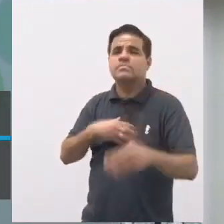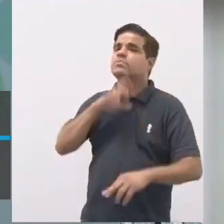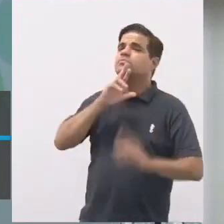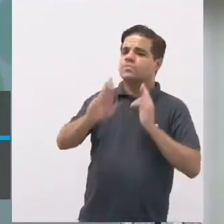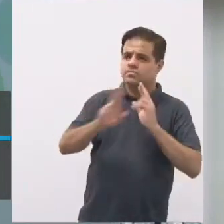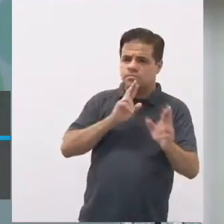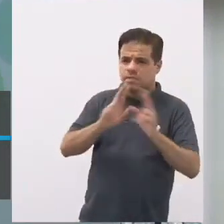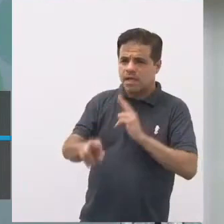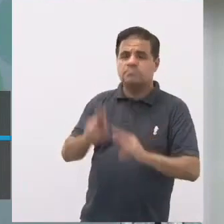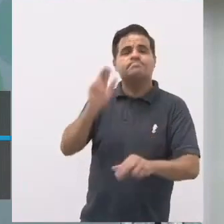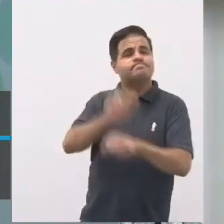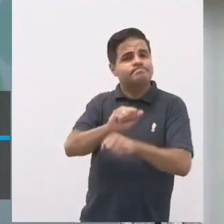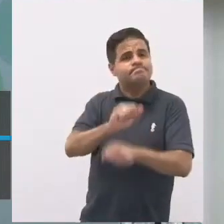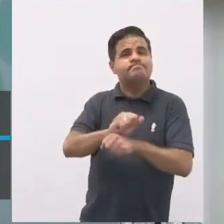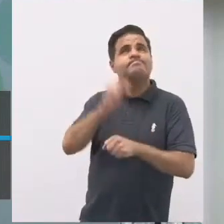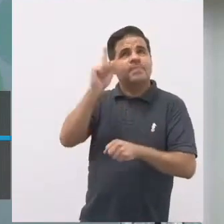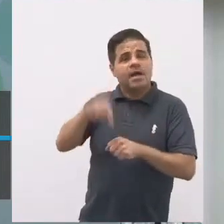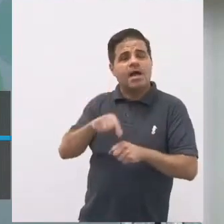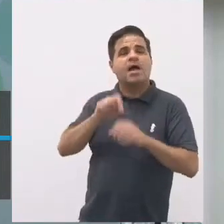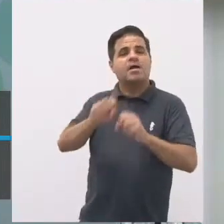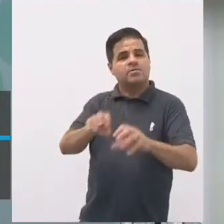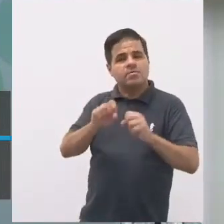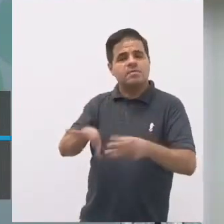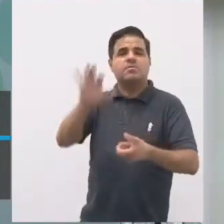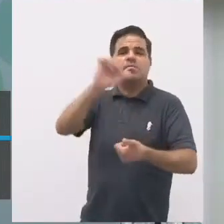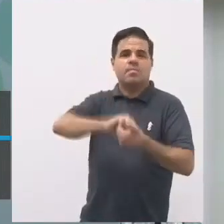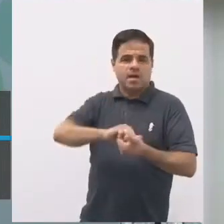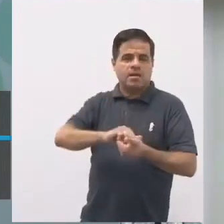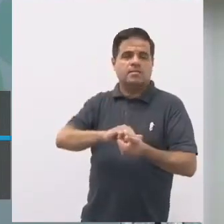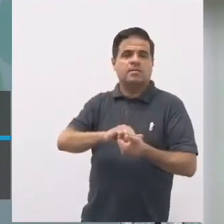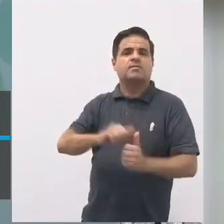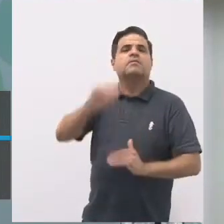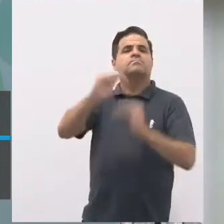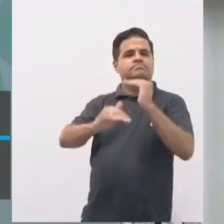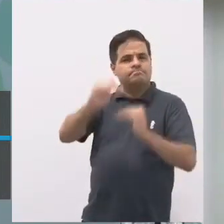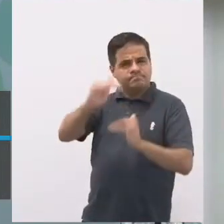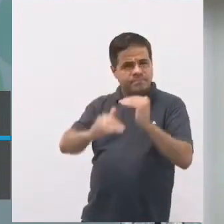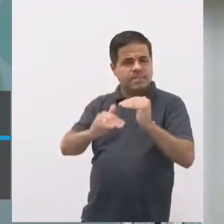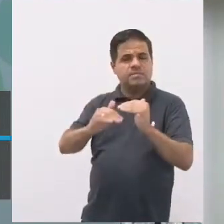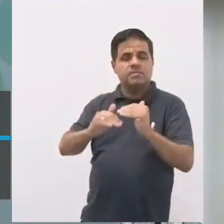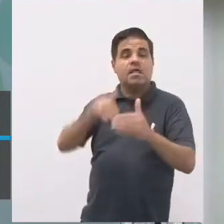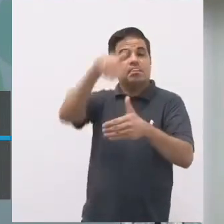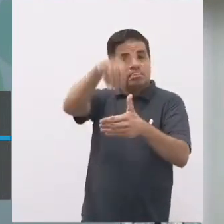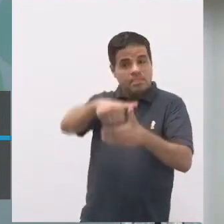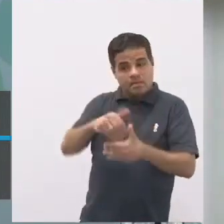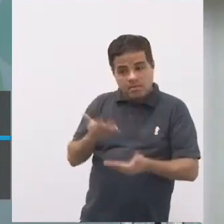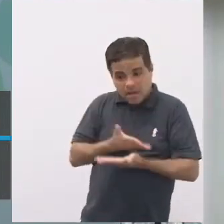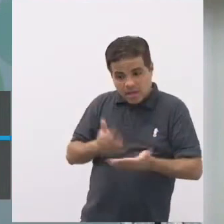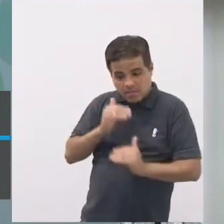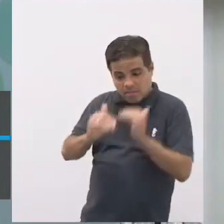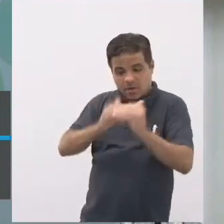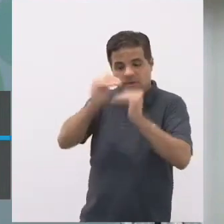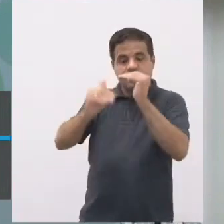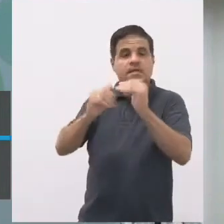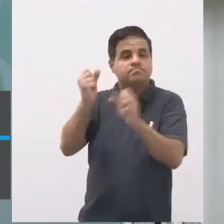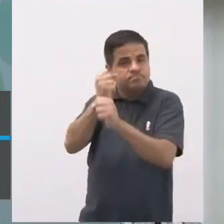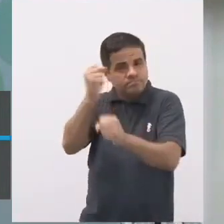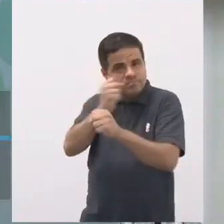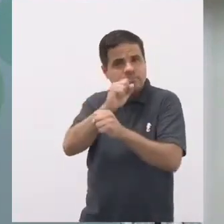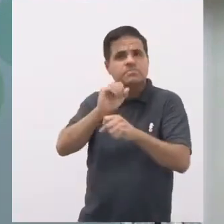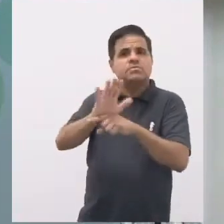os resultados esperados, que é a educação de qualidade com equidade. E dentro desse processo também, né, da